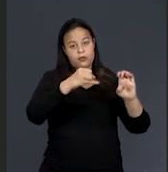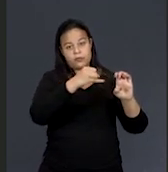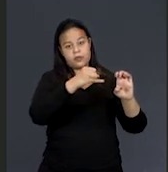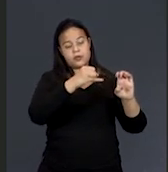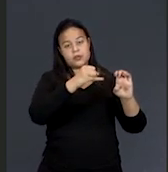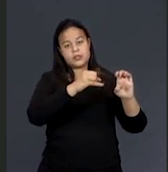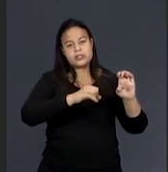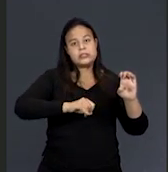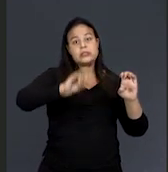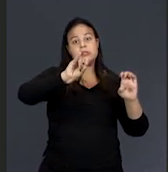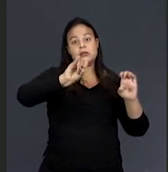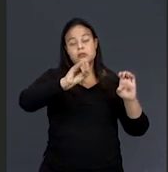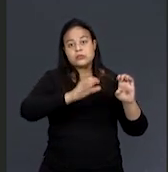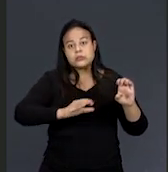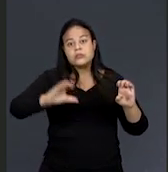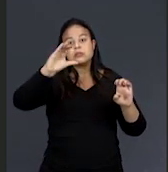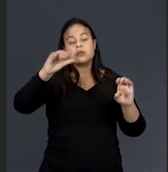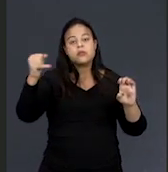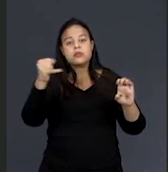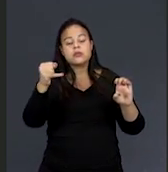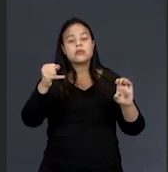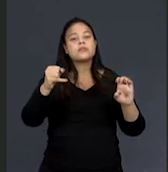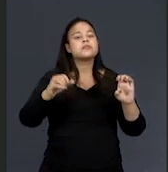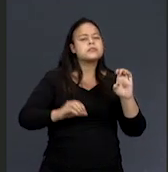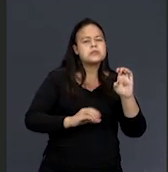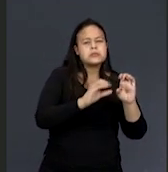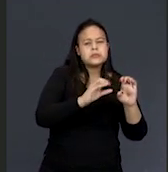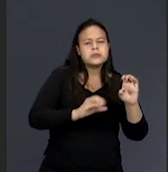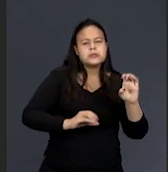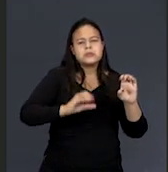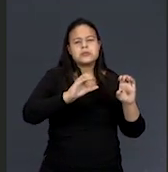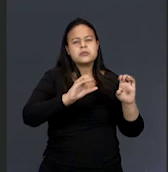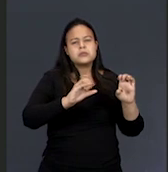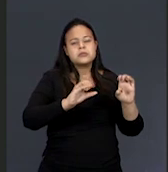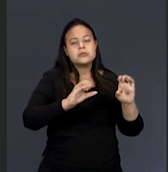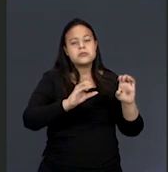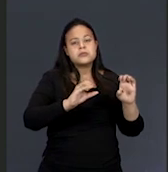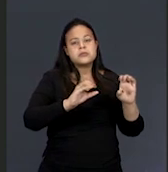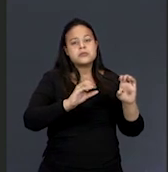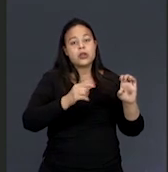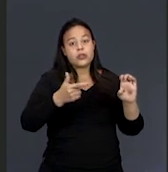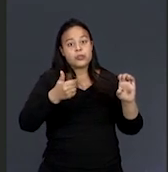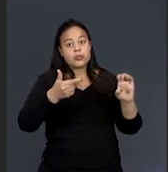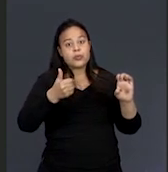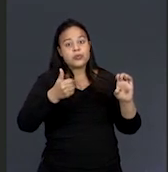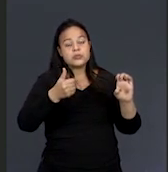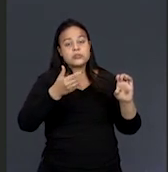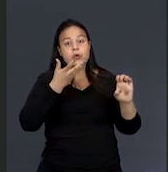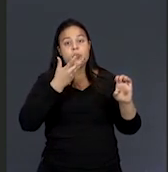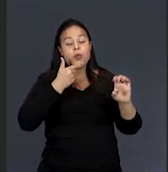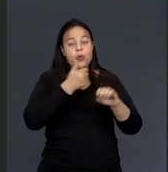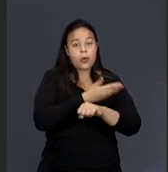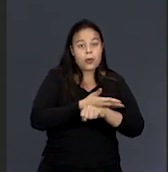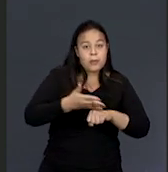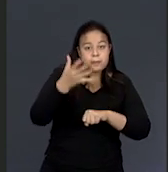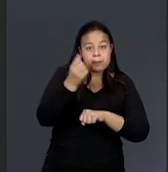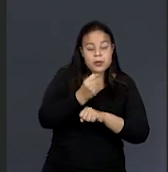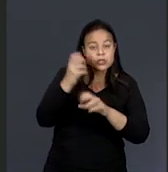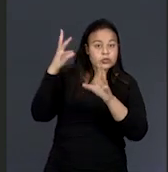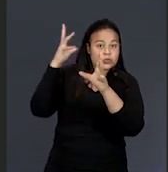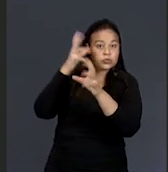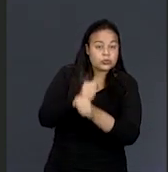traço, mais 3, Czinho, Czinho, Izão, Izinho, vão dar 12. São brancas. Somando-se